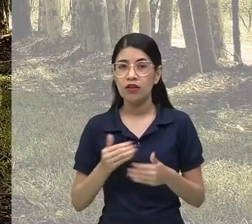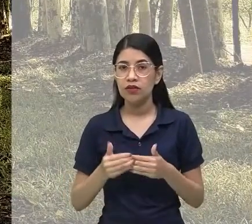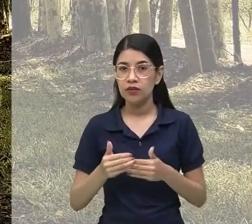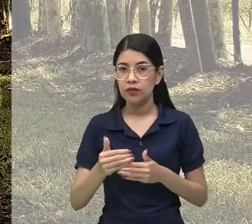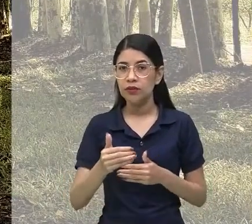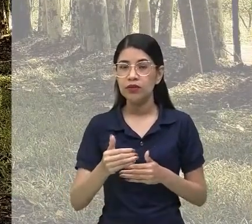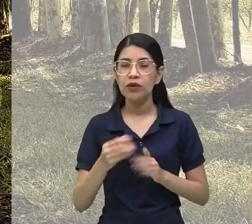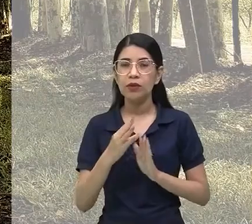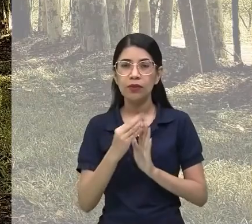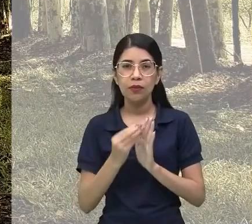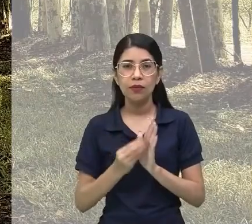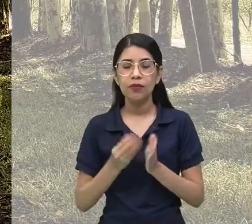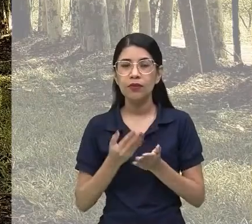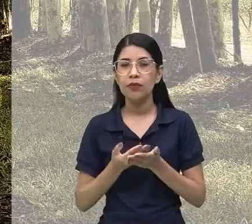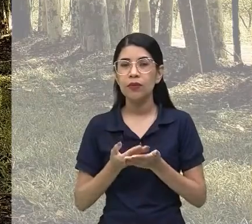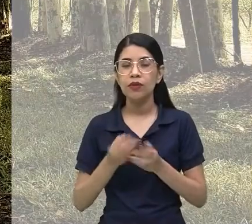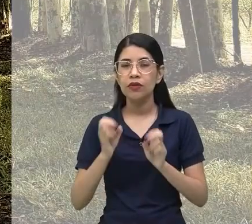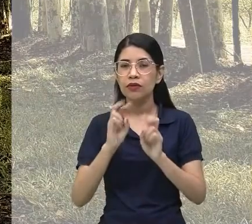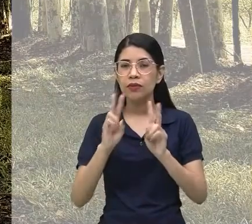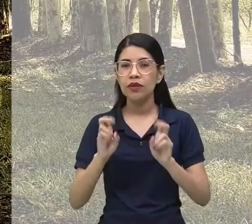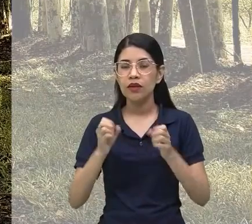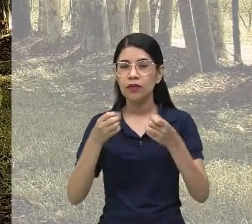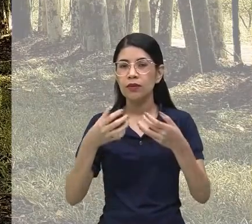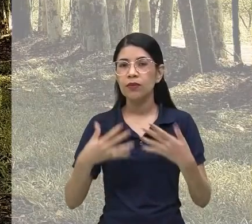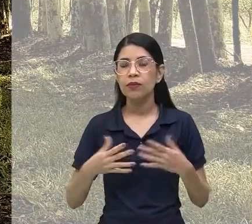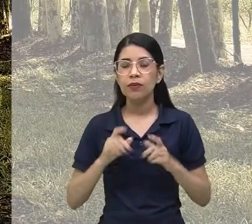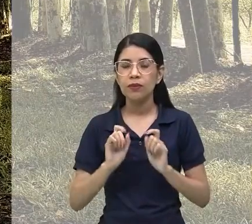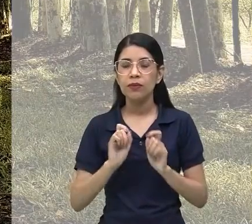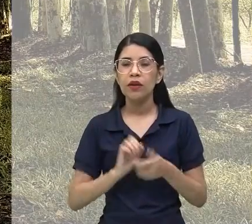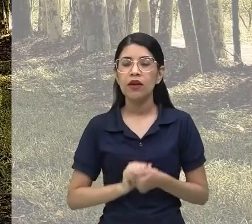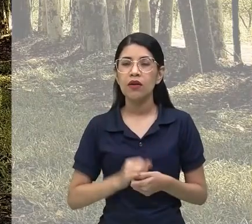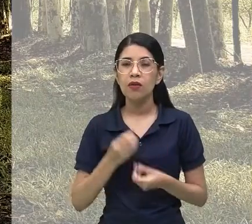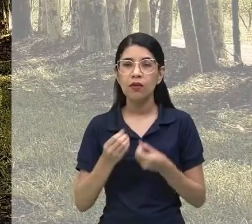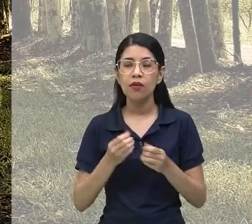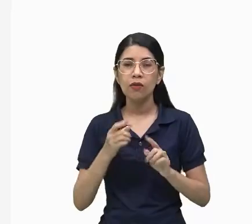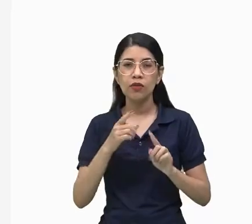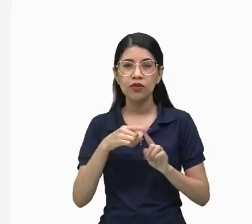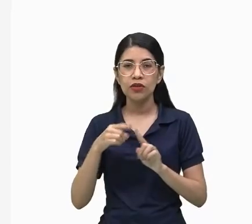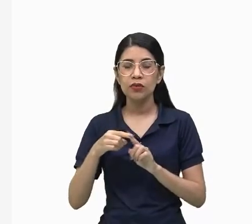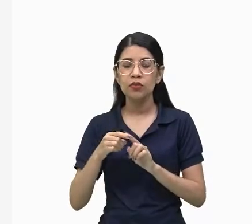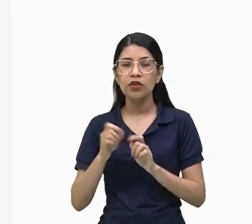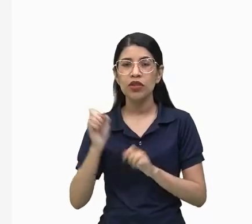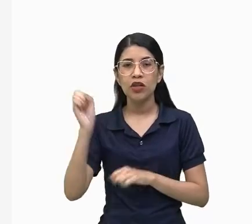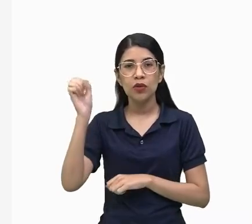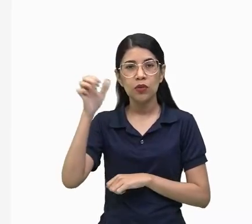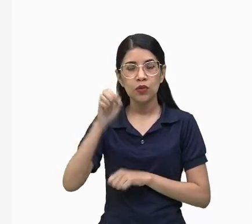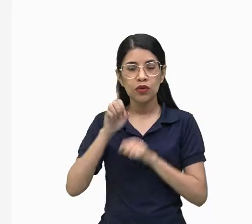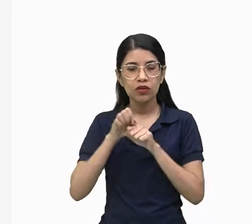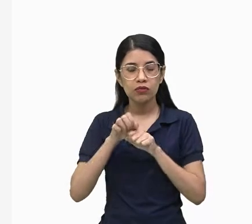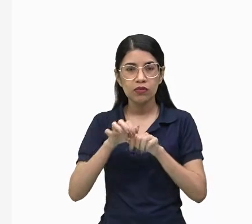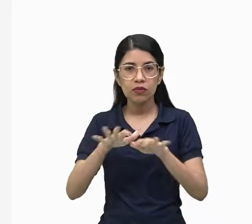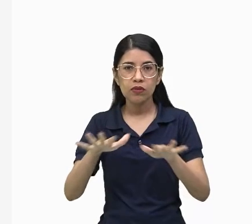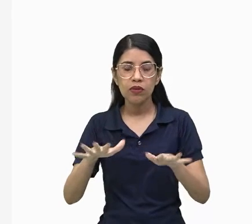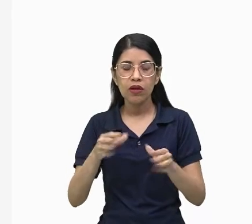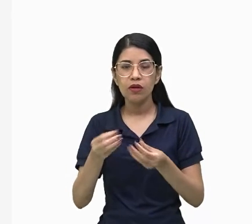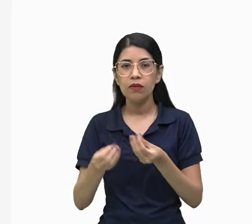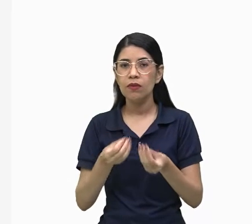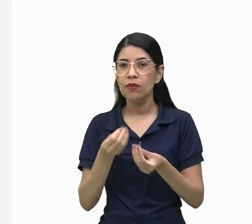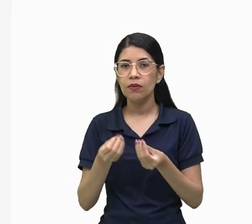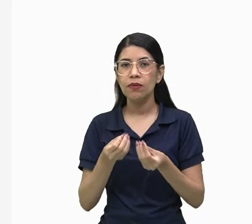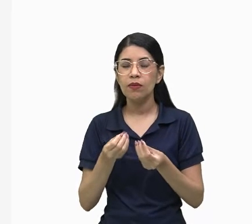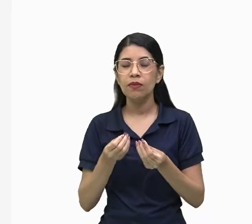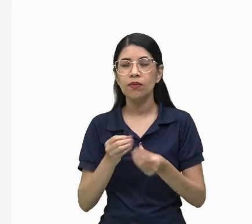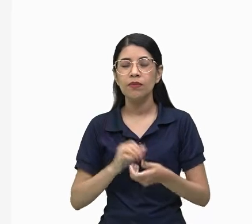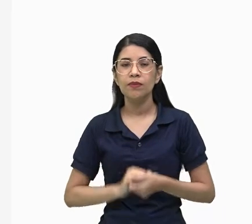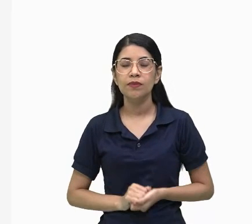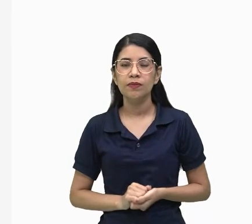continuidade, então. Vamos agora falar sobre os meios onde a luz se propaga, os meios de propagação da